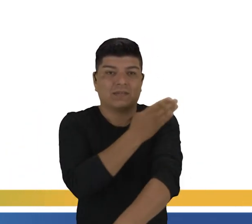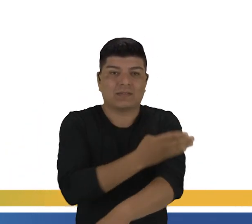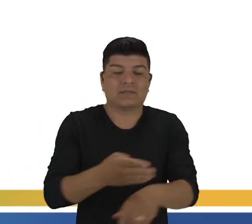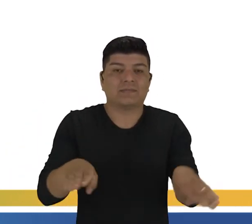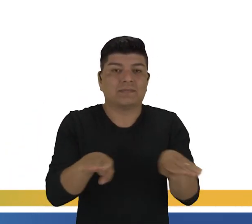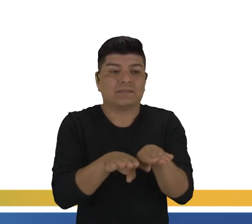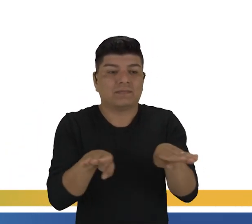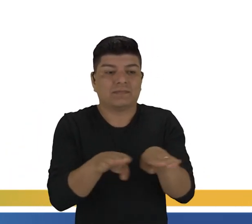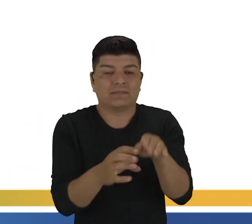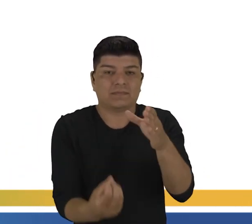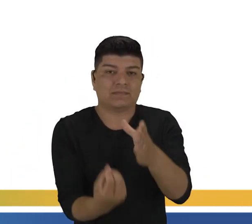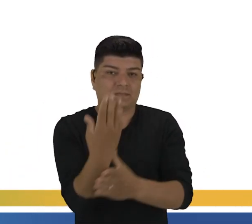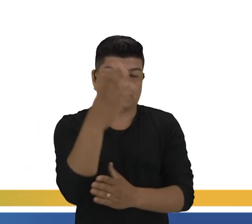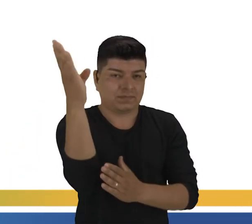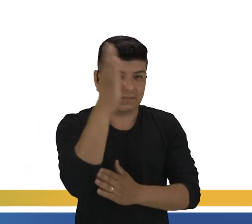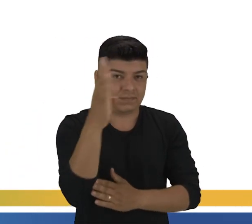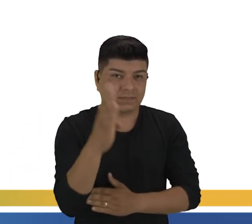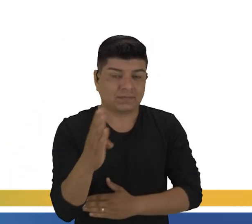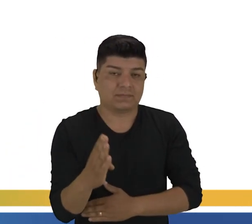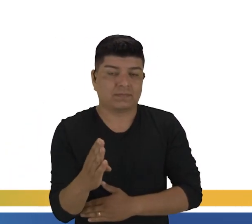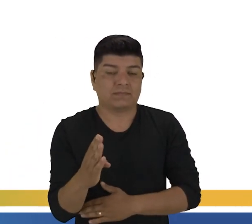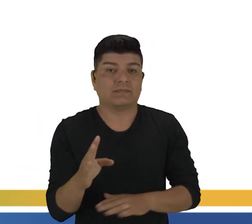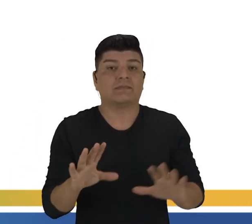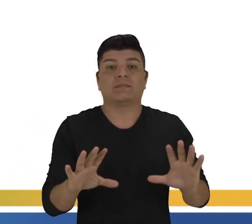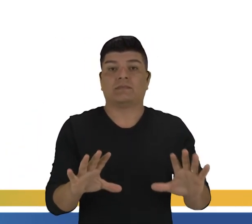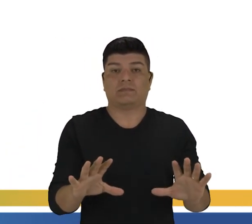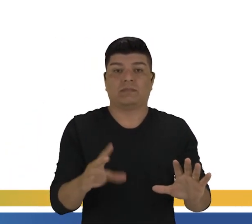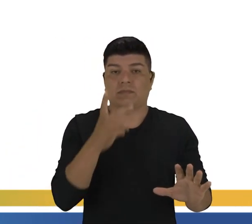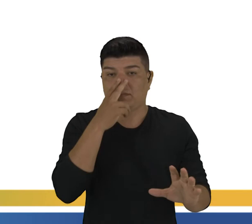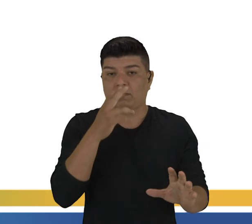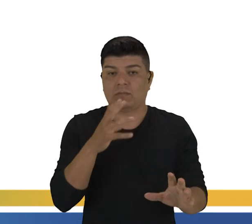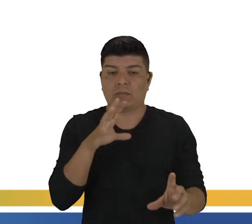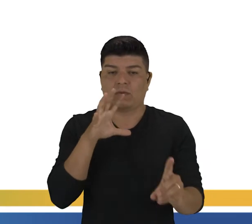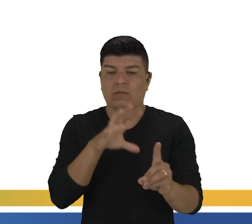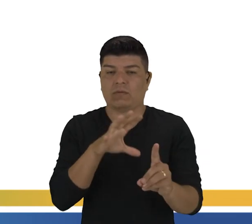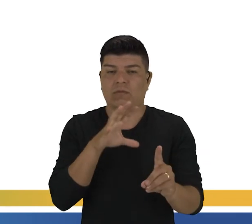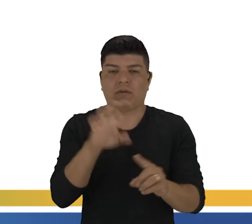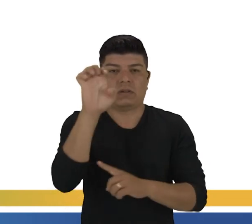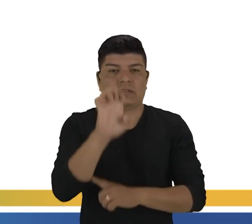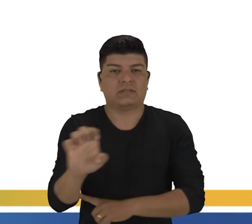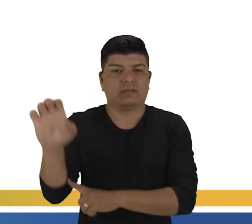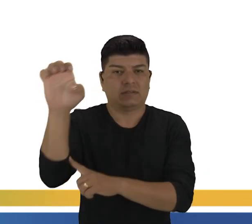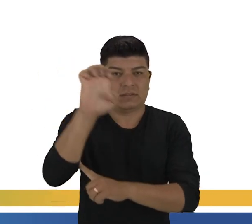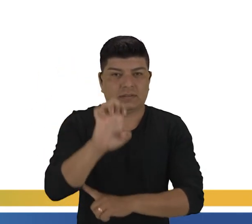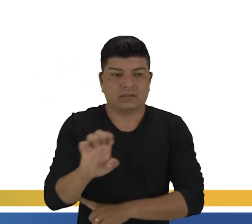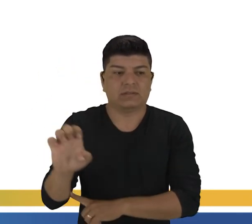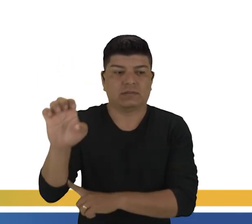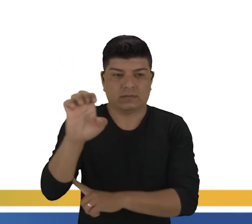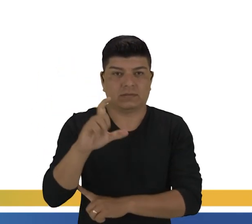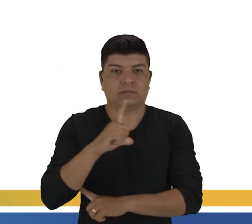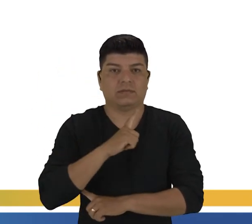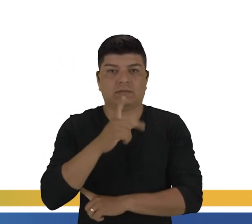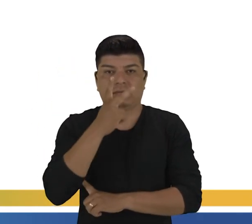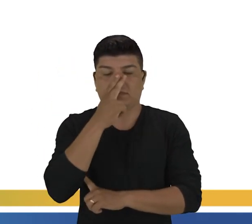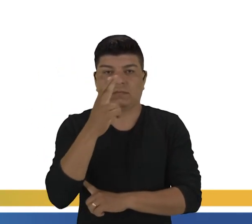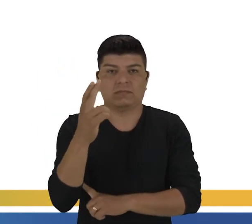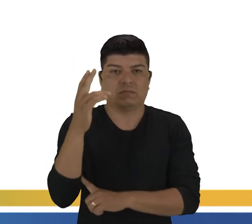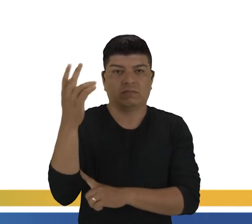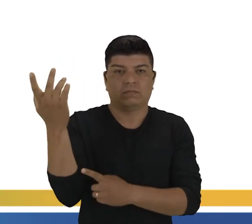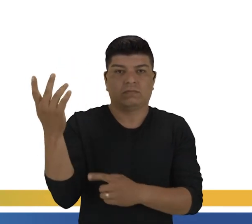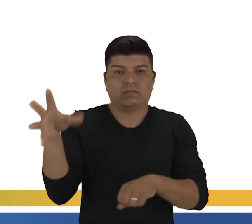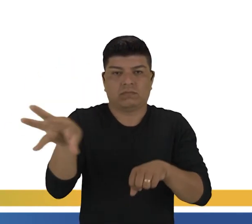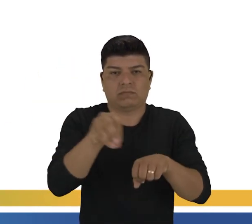esperava criar no Brasil. Só que aí, por influência dos europeus, houve um mergulho